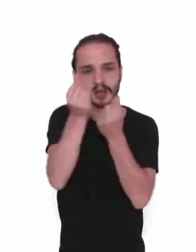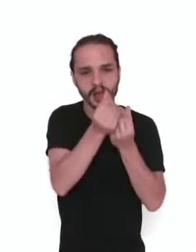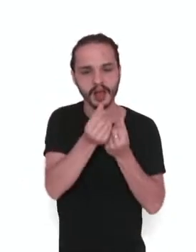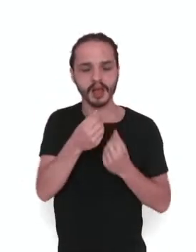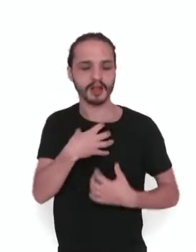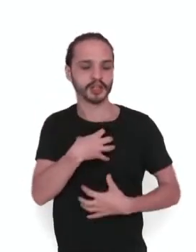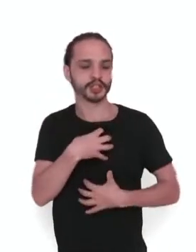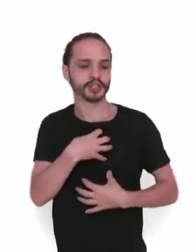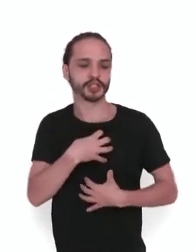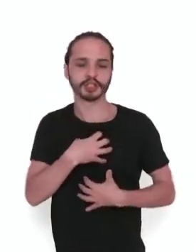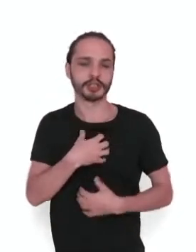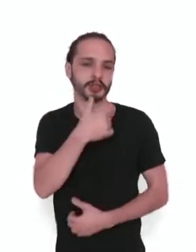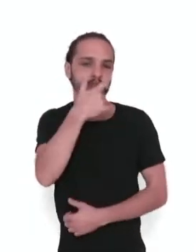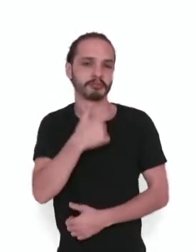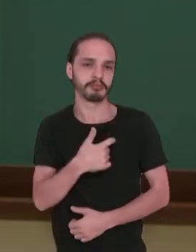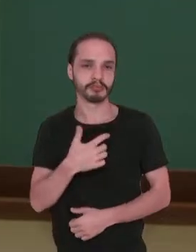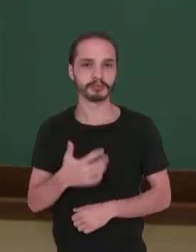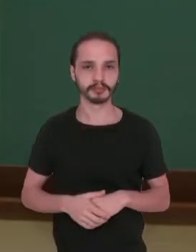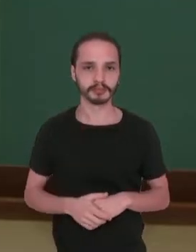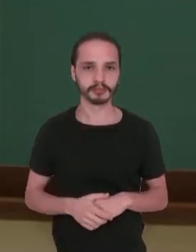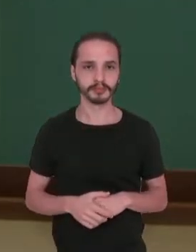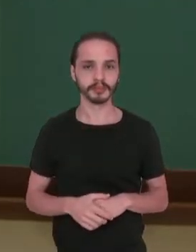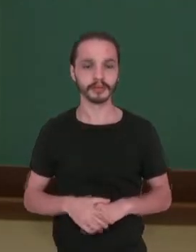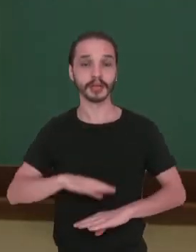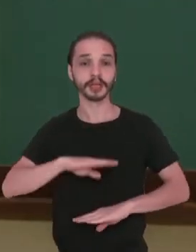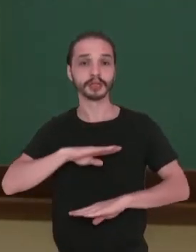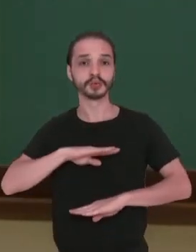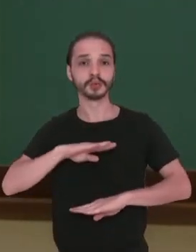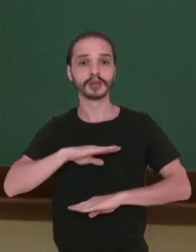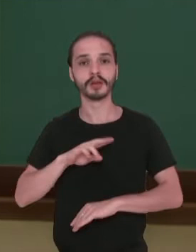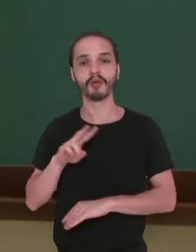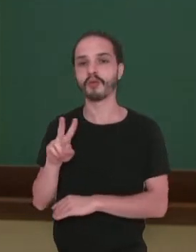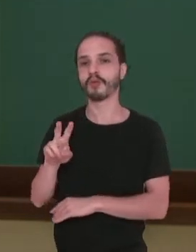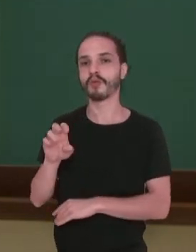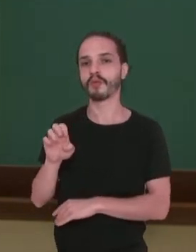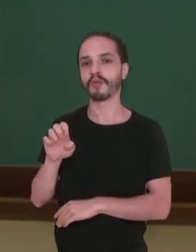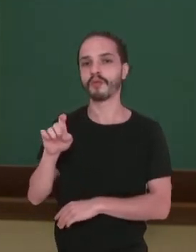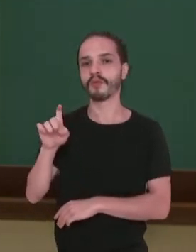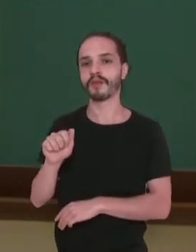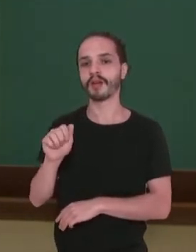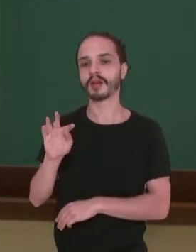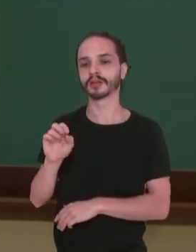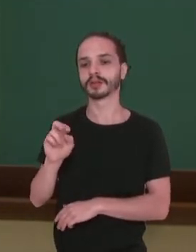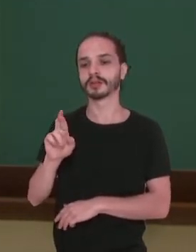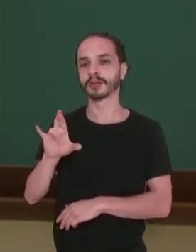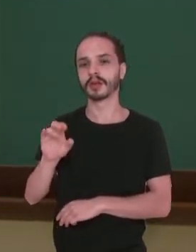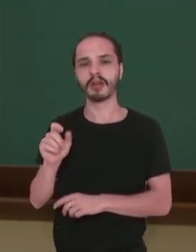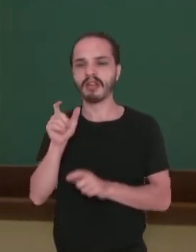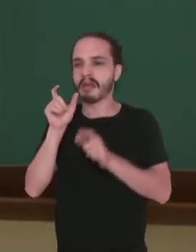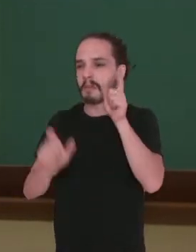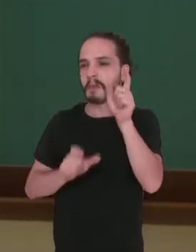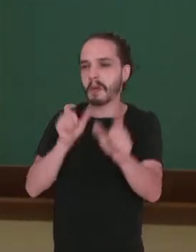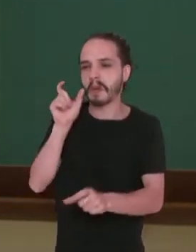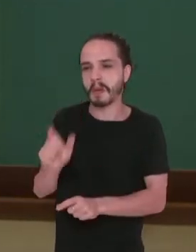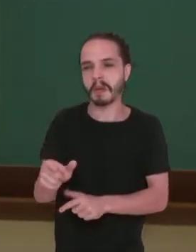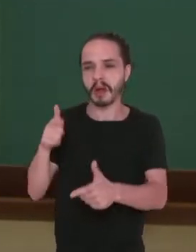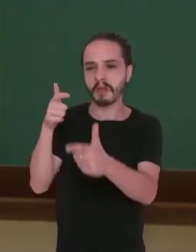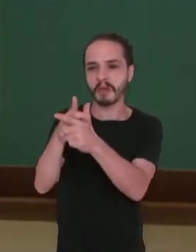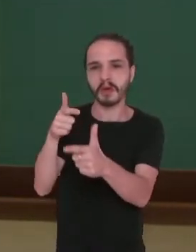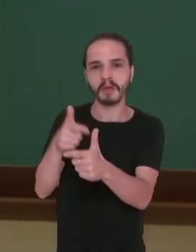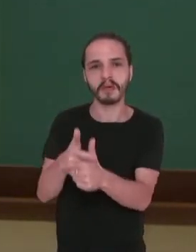ser. Uma situação vexatória, né? E um apelido vexatório é aquele que